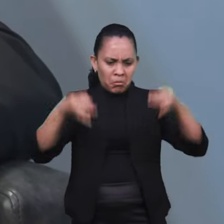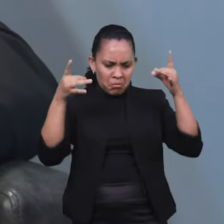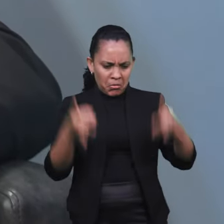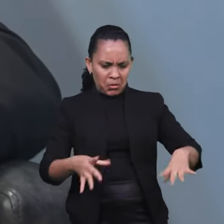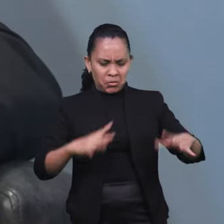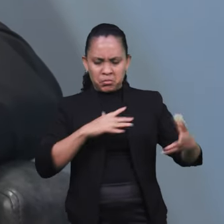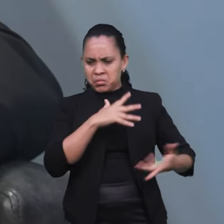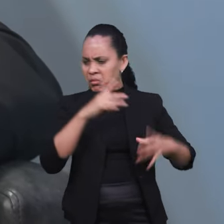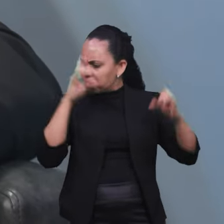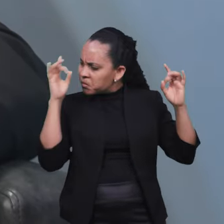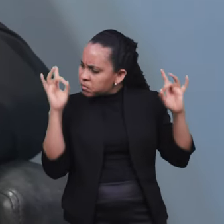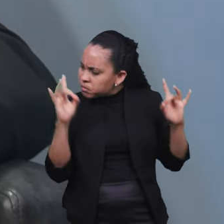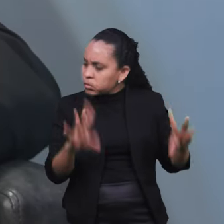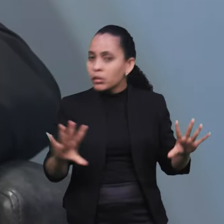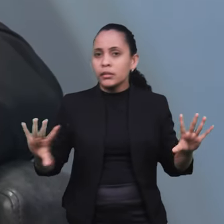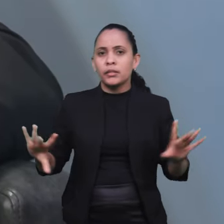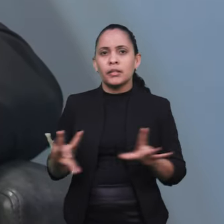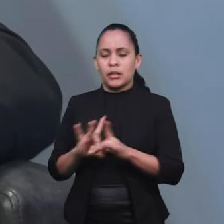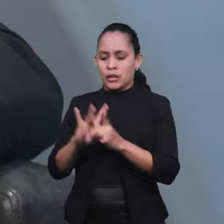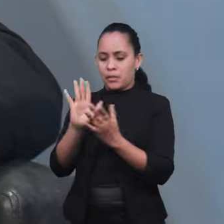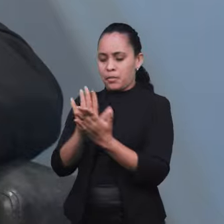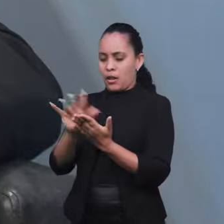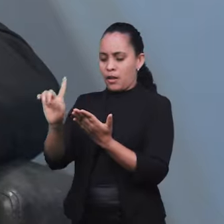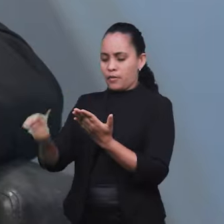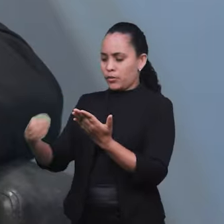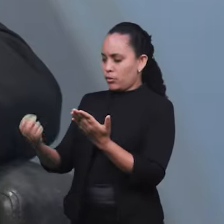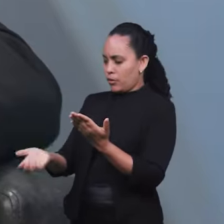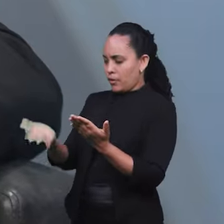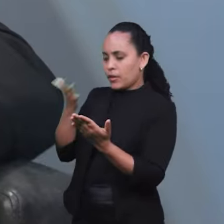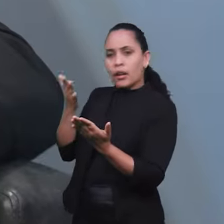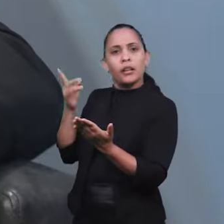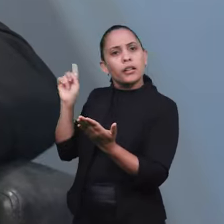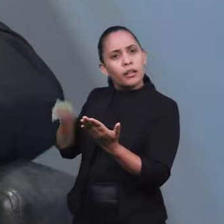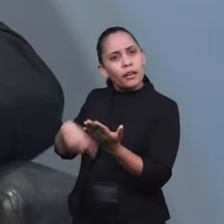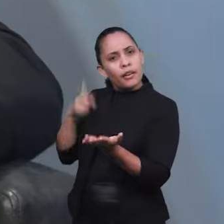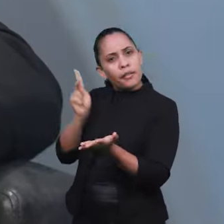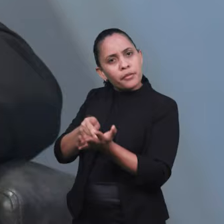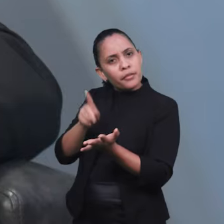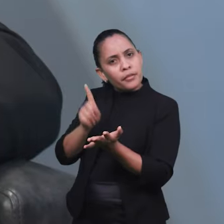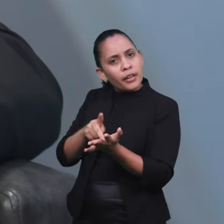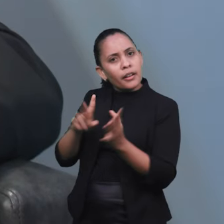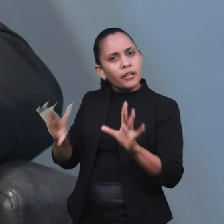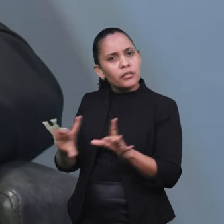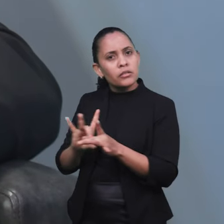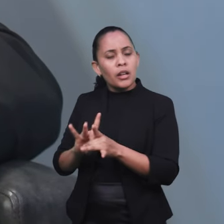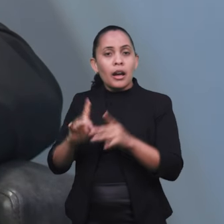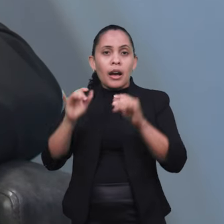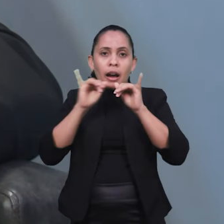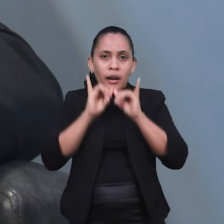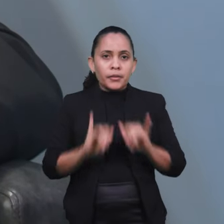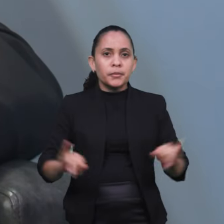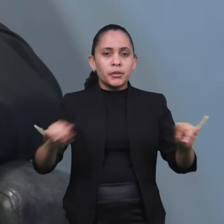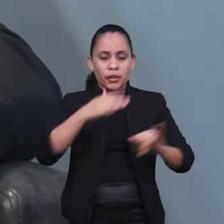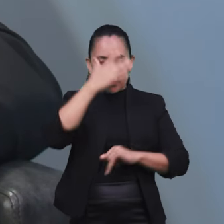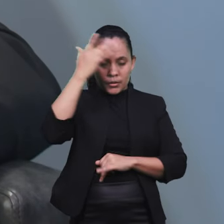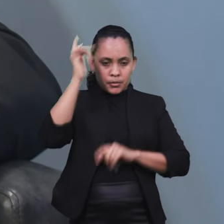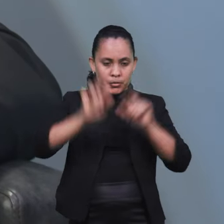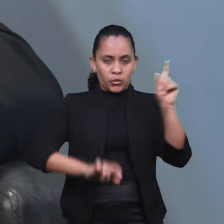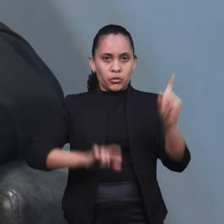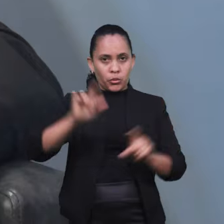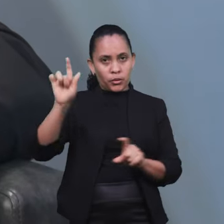mundo. É um ministério que está vinculado com a palavra da verdade, que está vinculado em anunciar ao homem